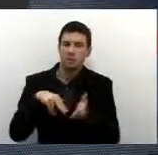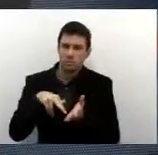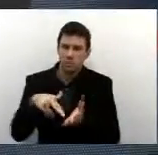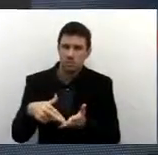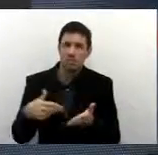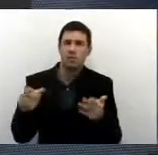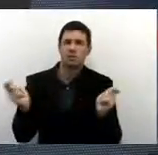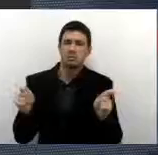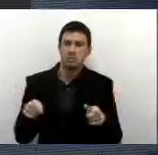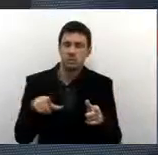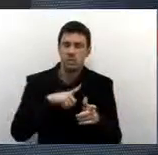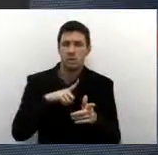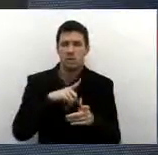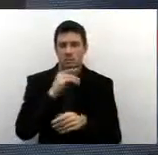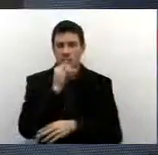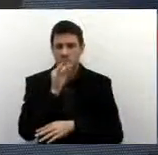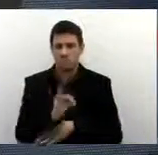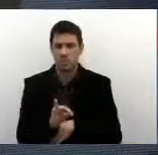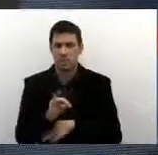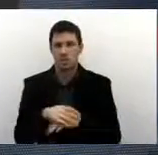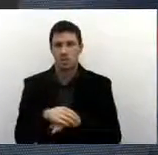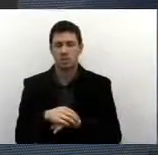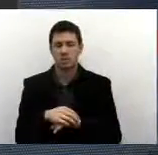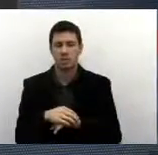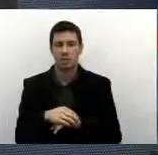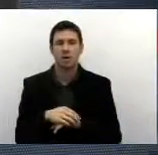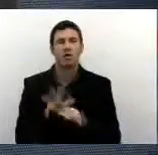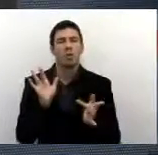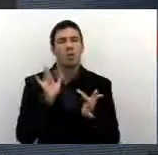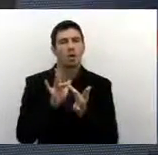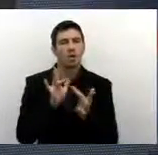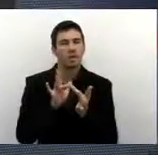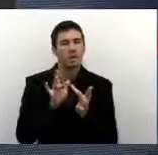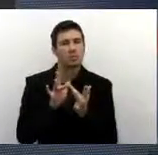né. Então temos o contato